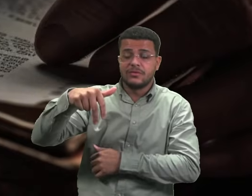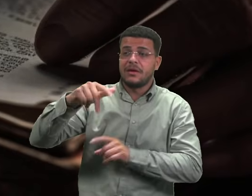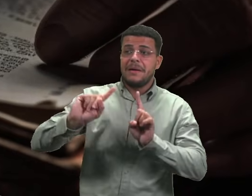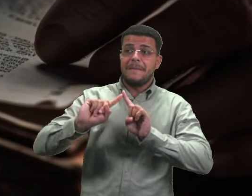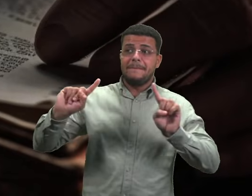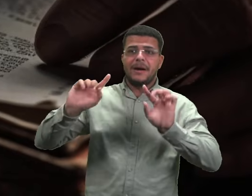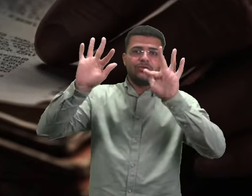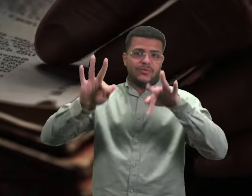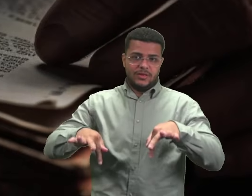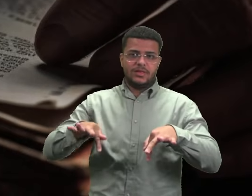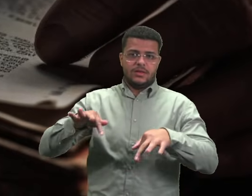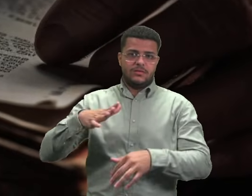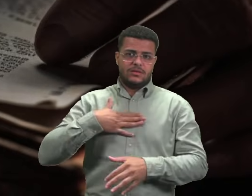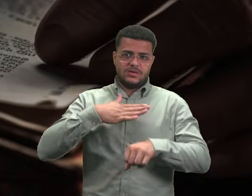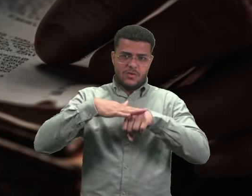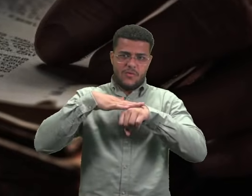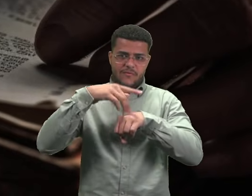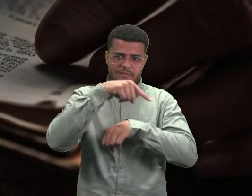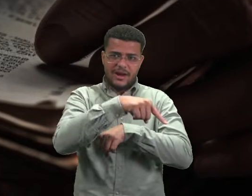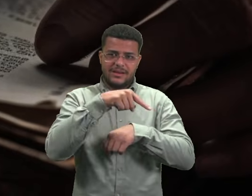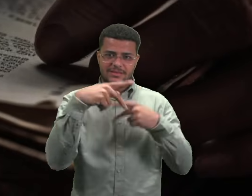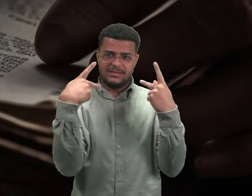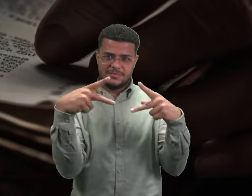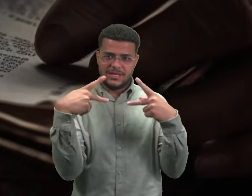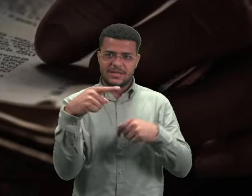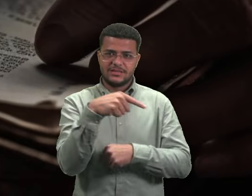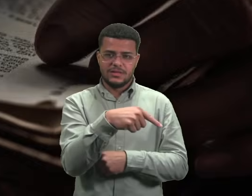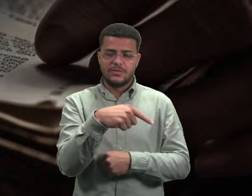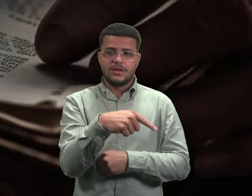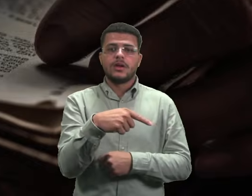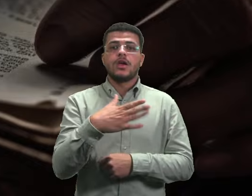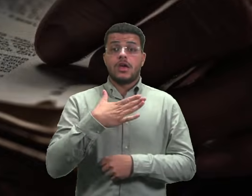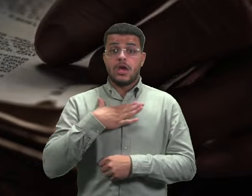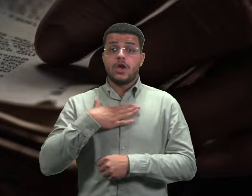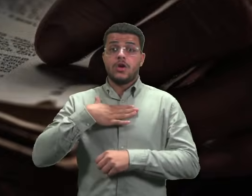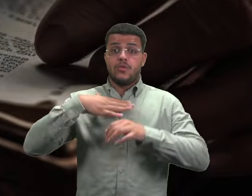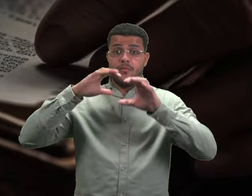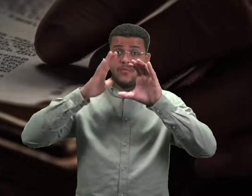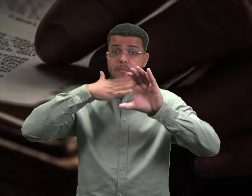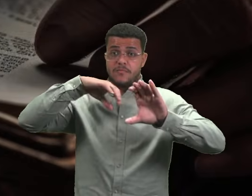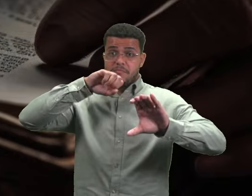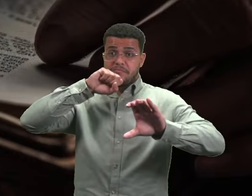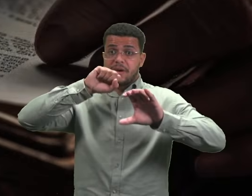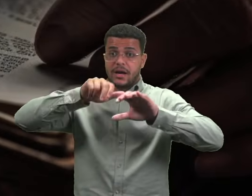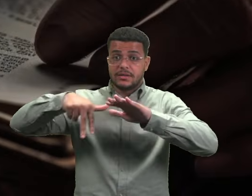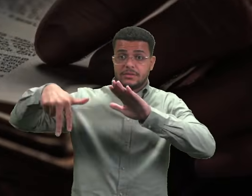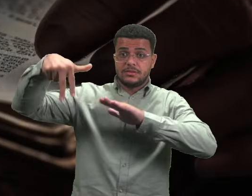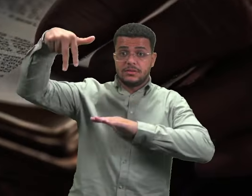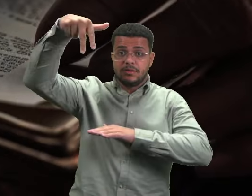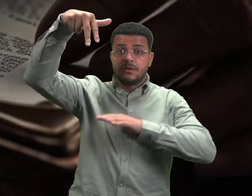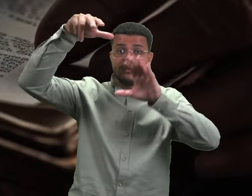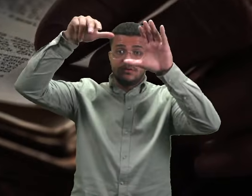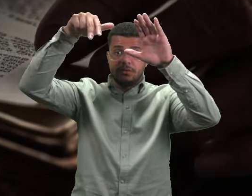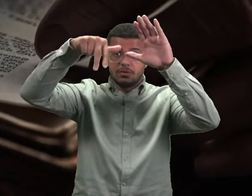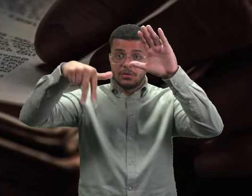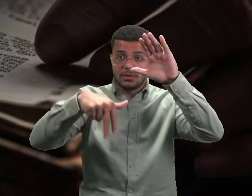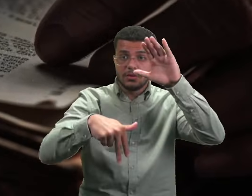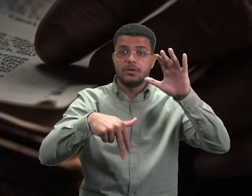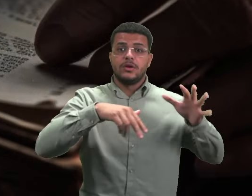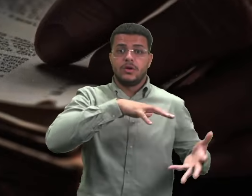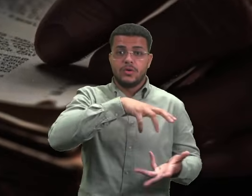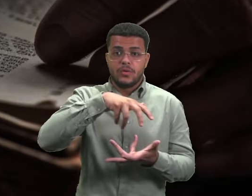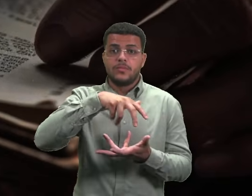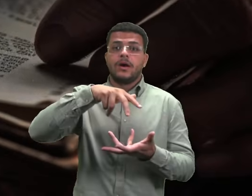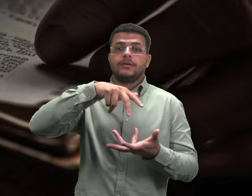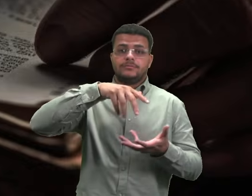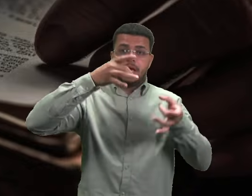Jesus fala nessa conversa, nesse sermão com os discípulos, ele diz: eu vim do Pai, entrei no mundo, todavia eu deixo o mundo e vou para